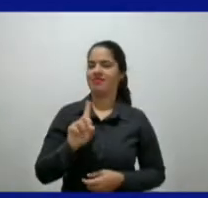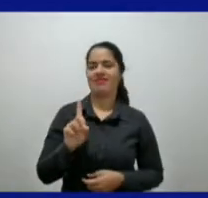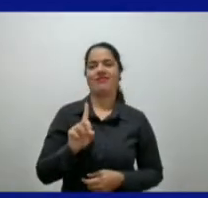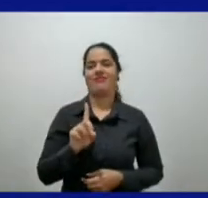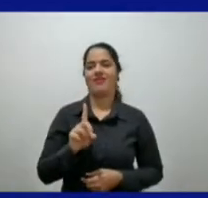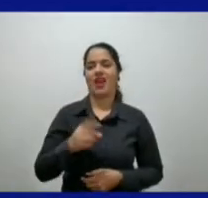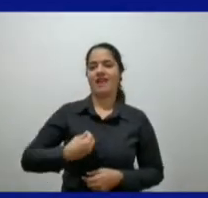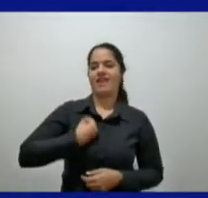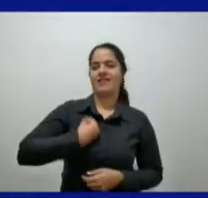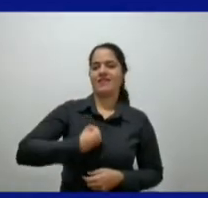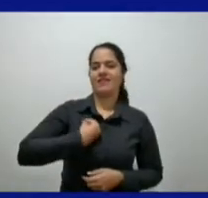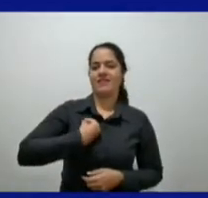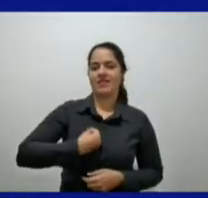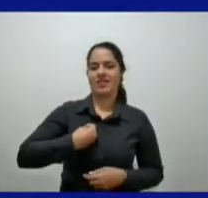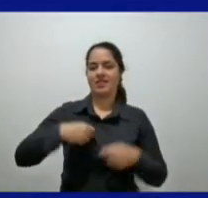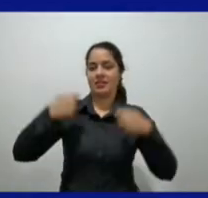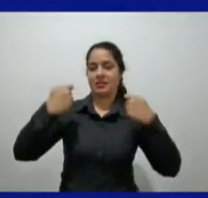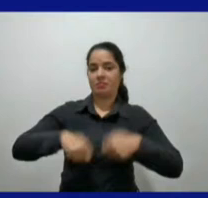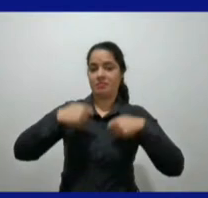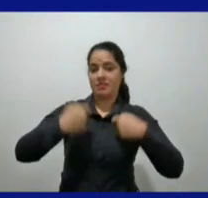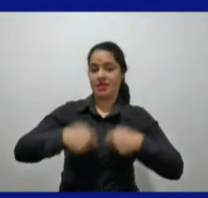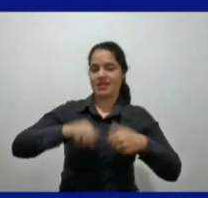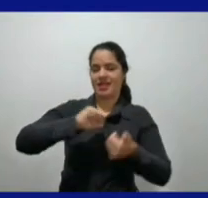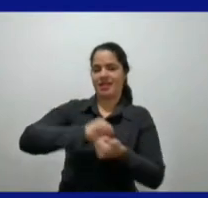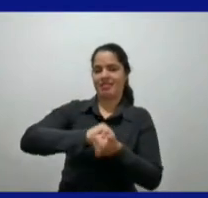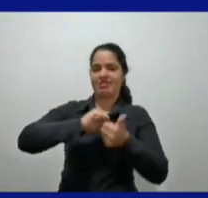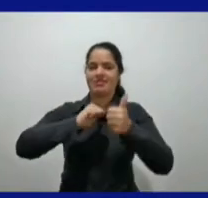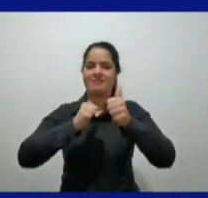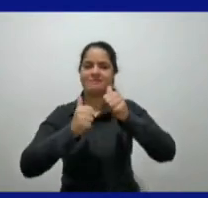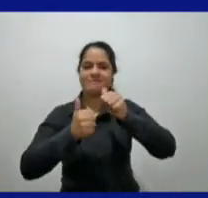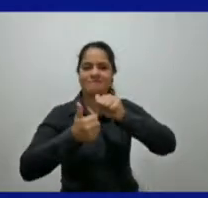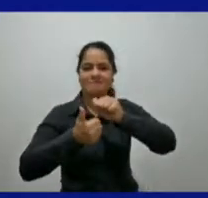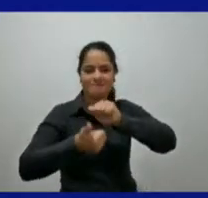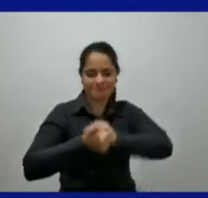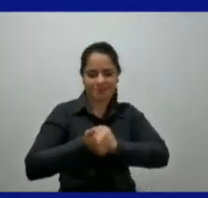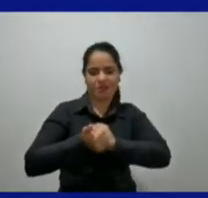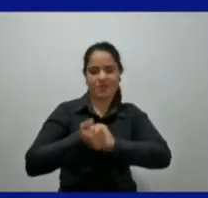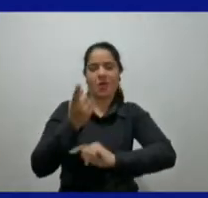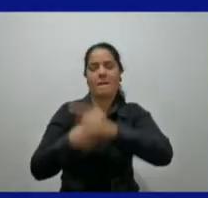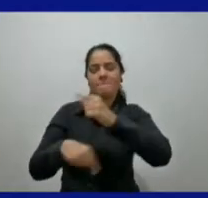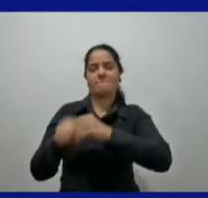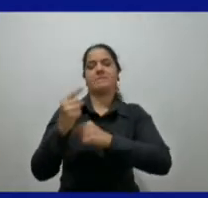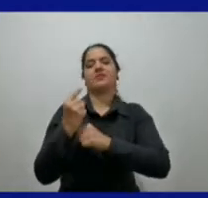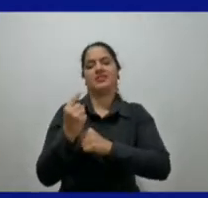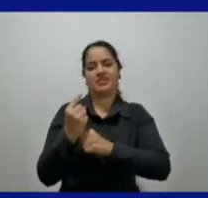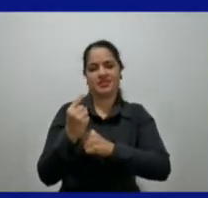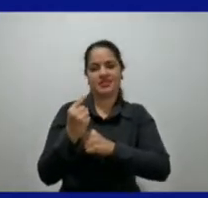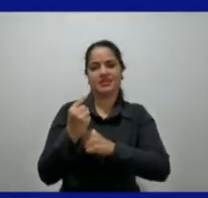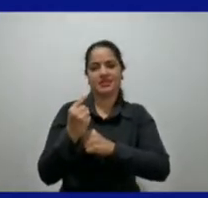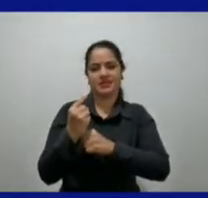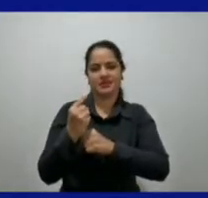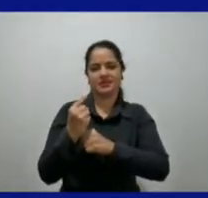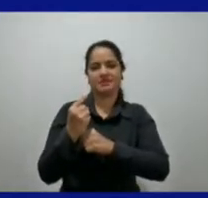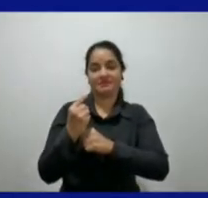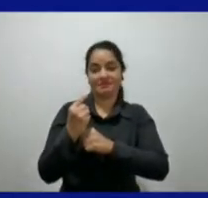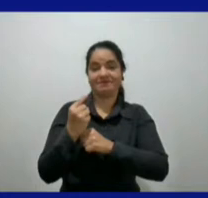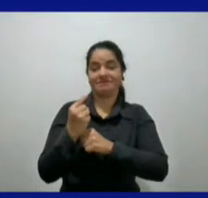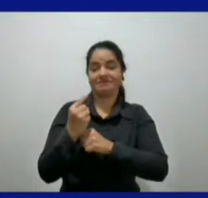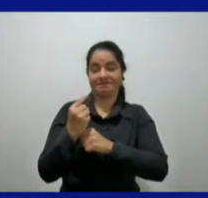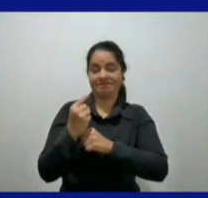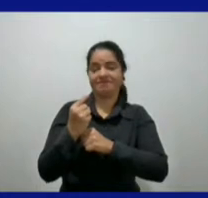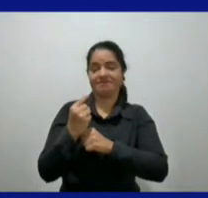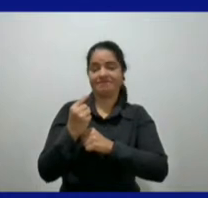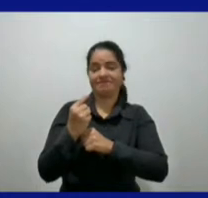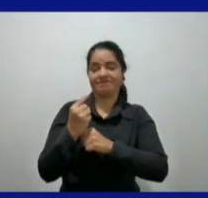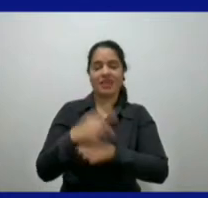adaptada, ela depende da sua capacidade de adaptação às mudanças. Vamos fazer um exercício e vamos pensar